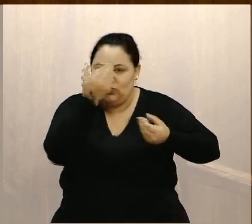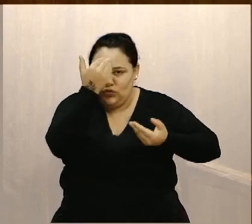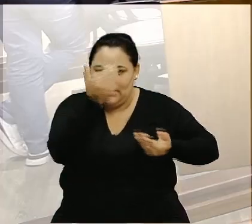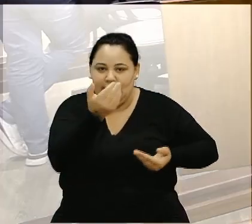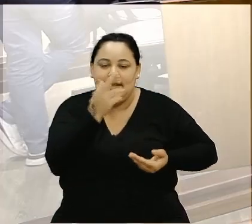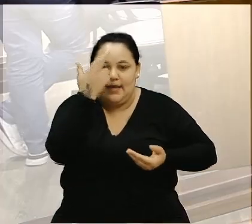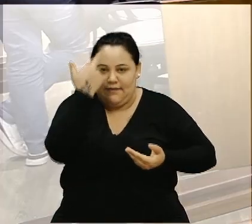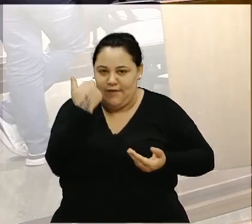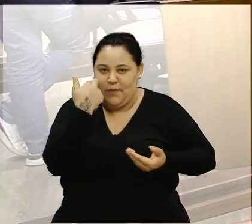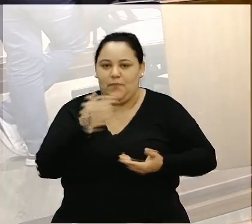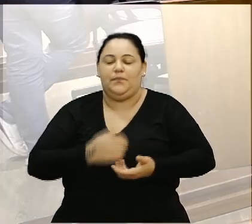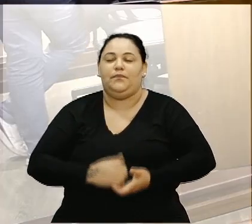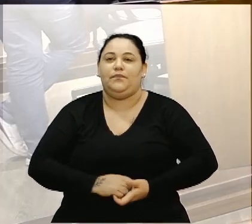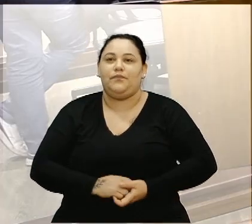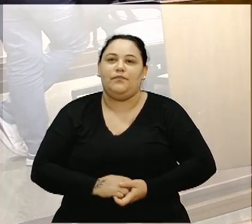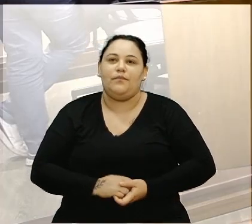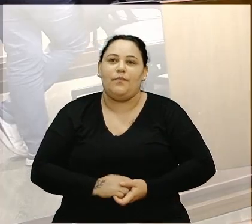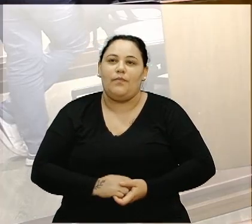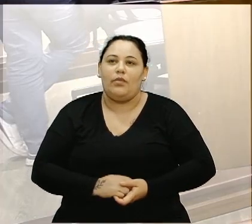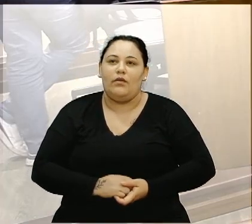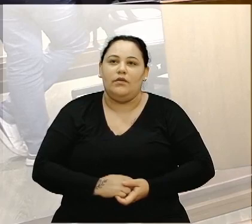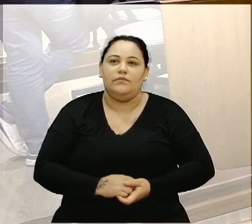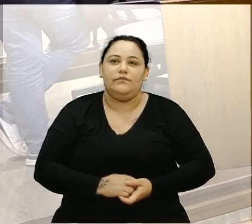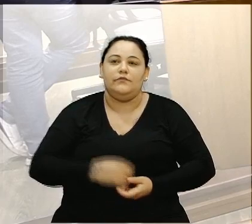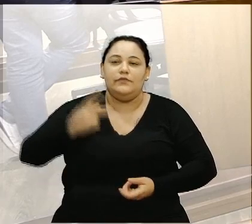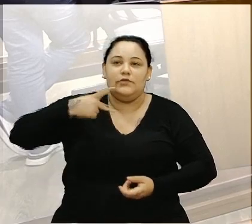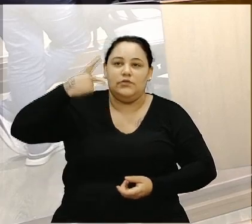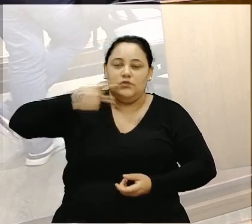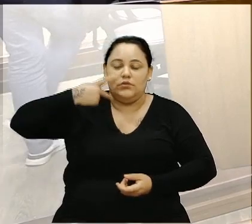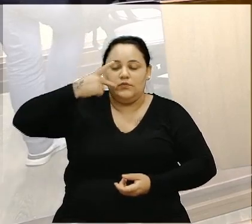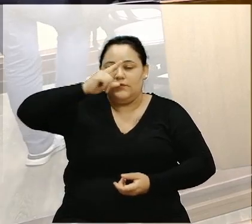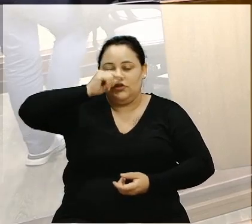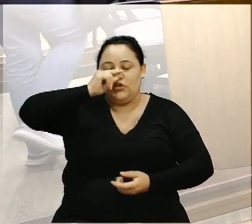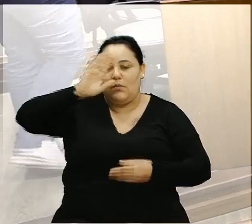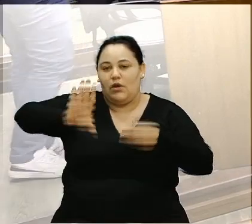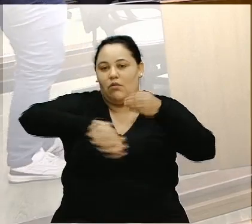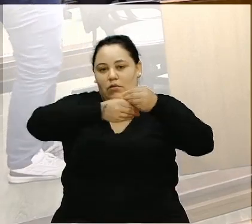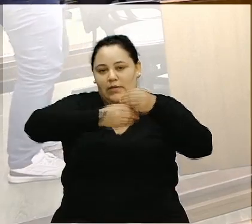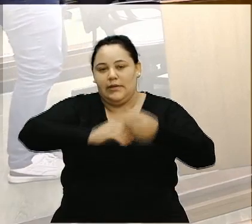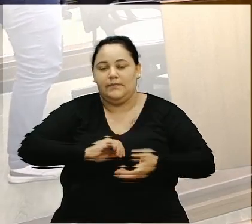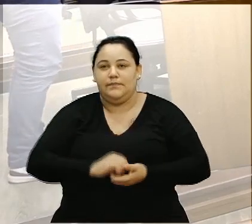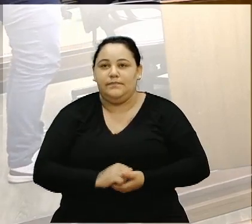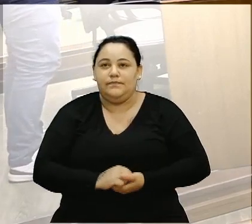Rafael. Obrigado. Vereador Fantinel, sua parte.